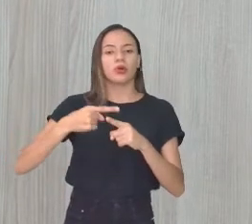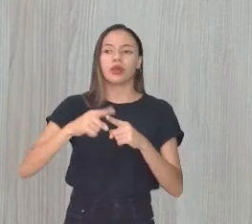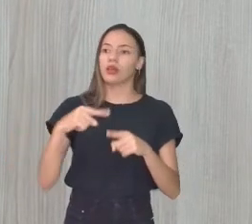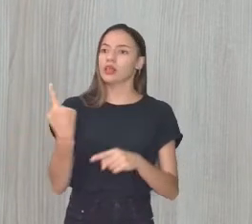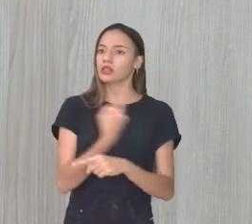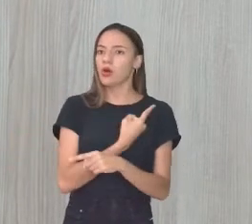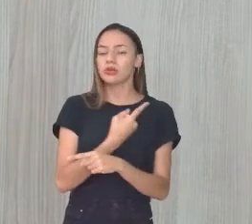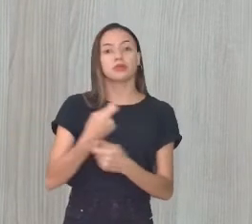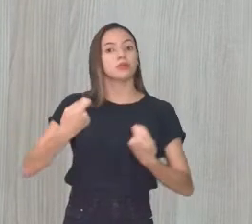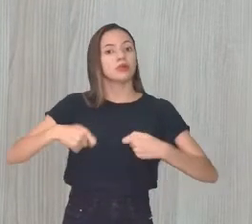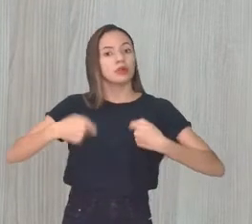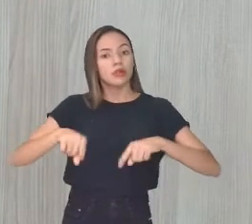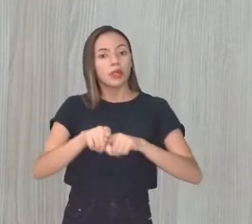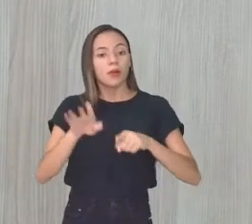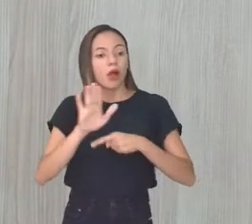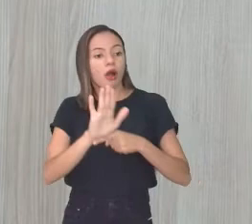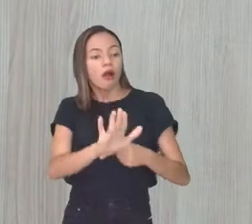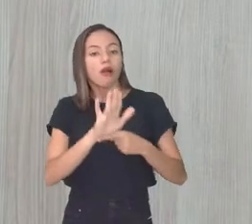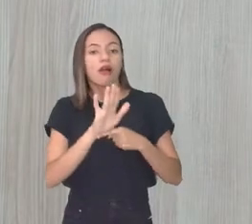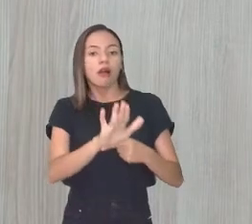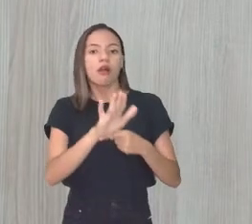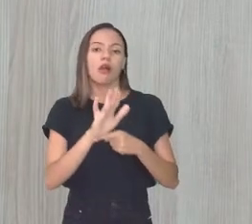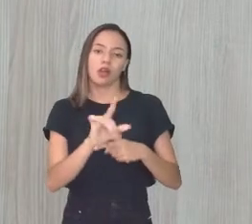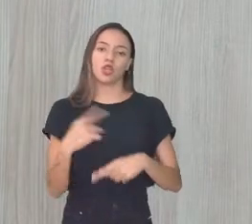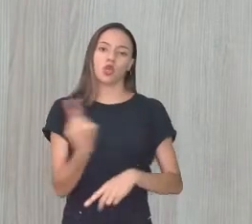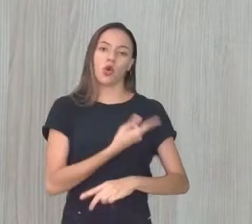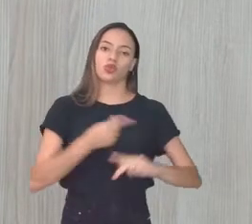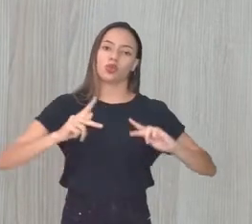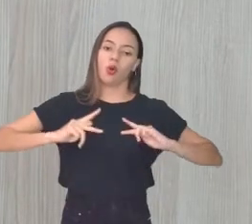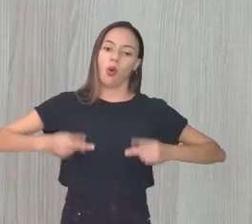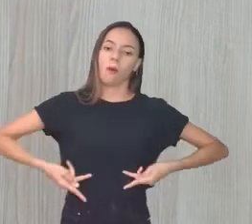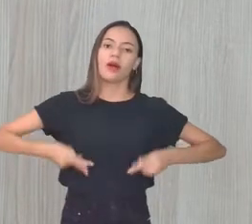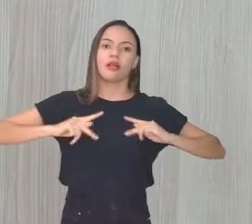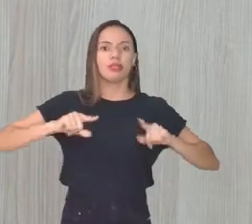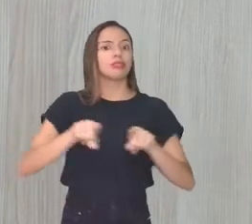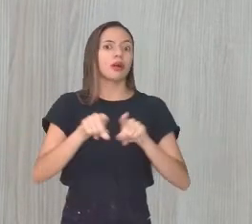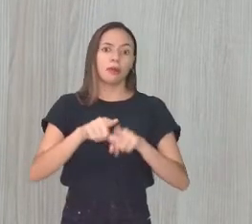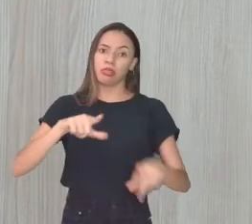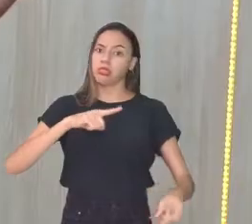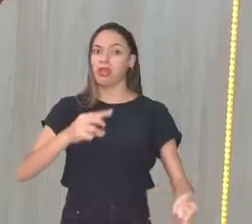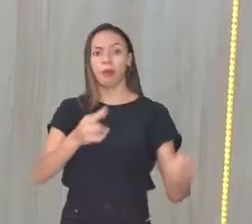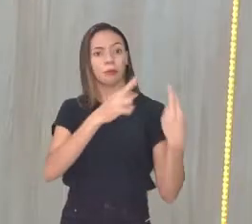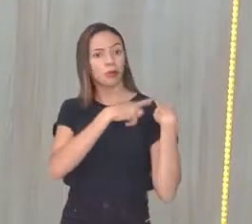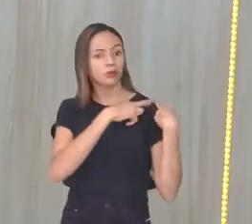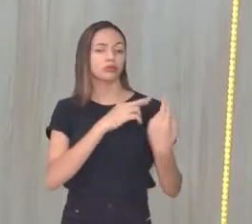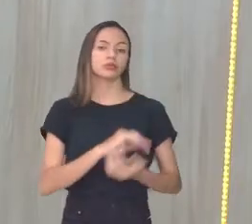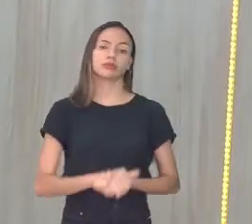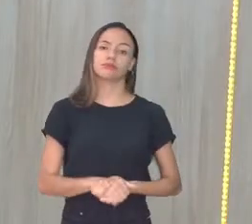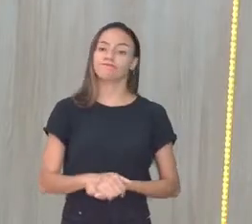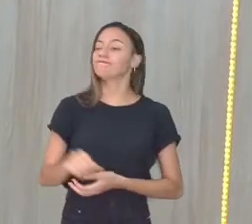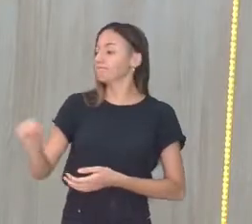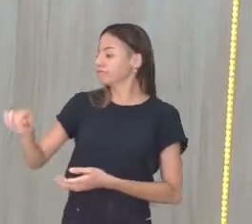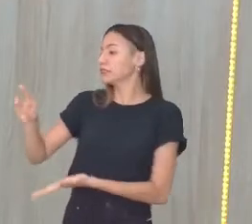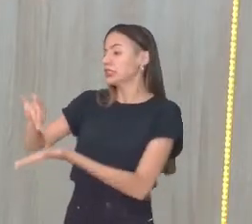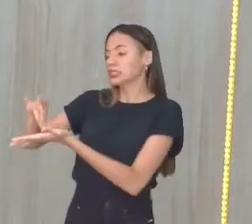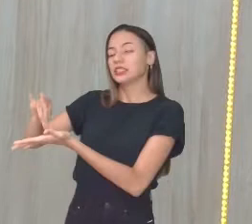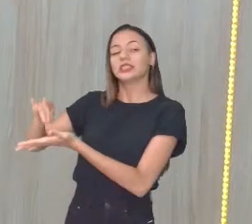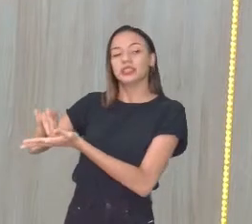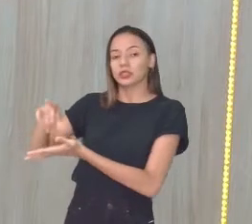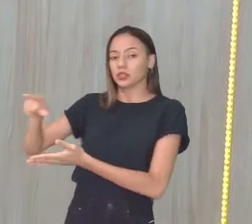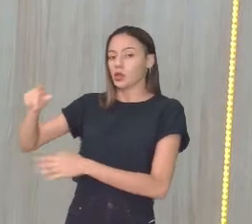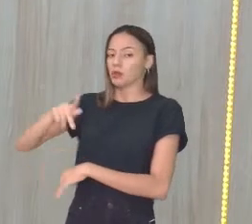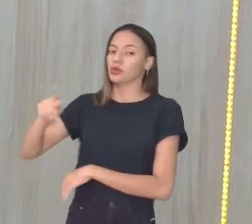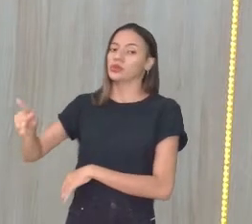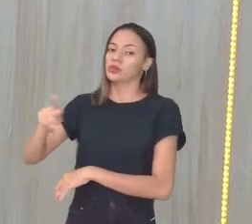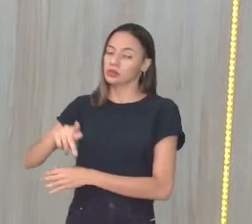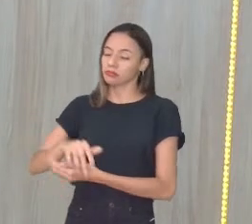mãos, né? Nossas mãos enquanto humanidade, vamos dizer assim. Beleza. É isso mesmo aí que a gente vinha falando. A professora